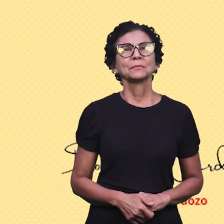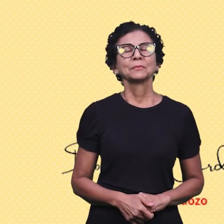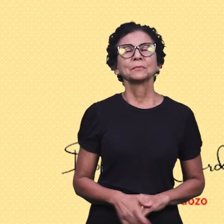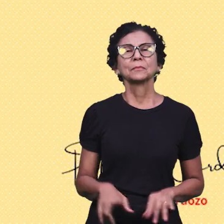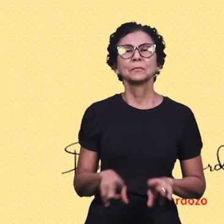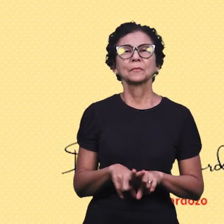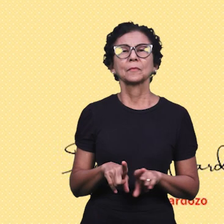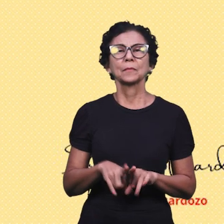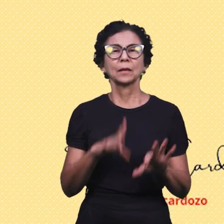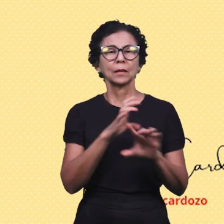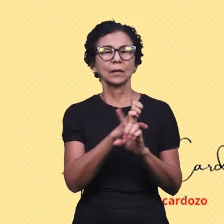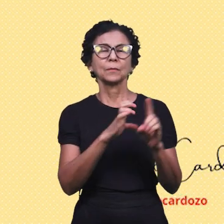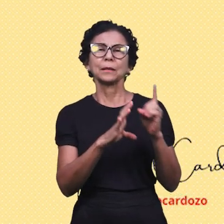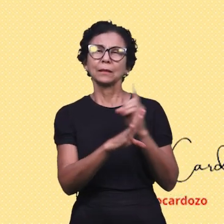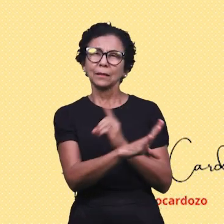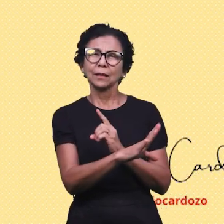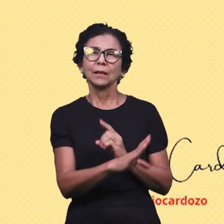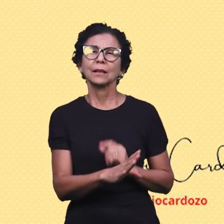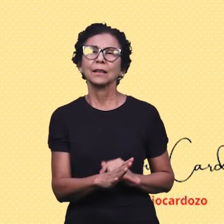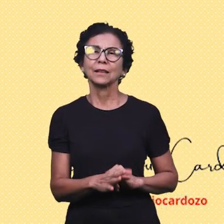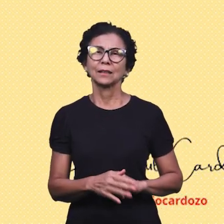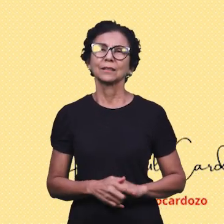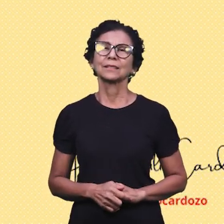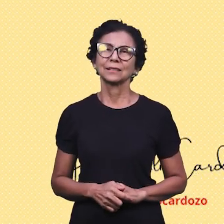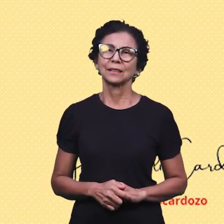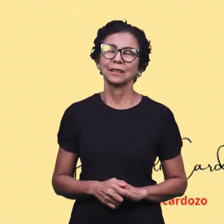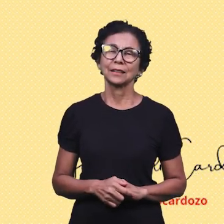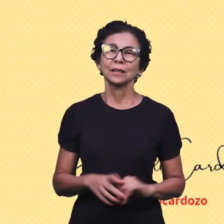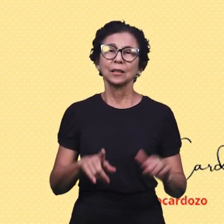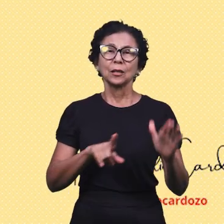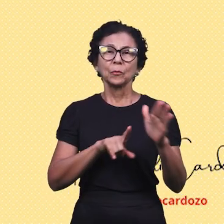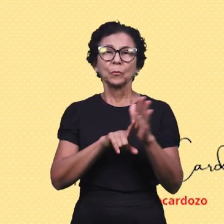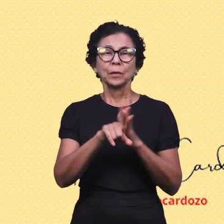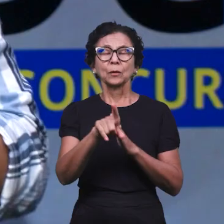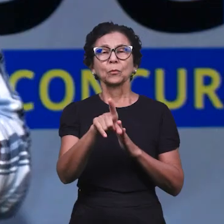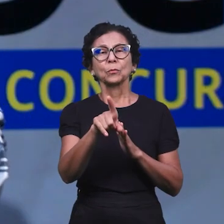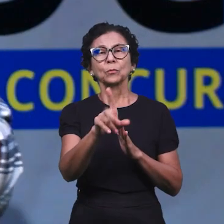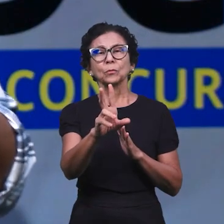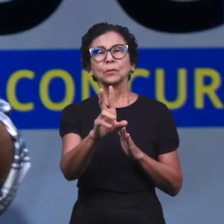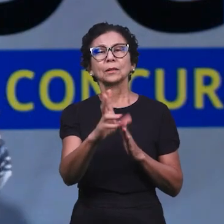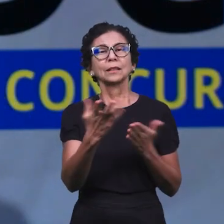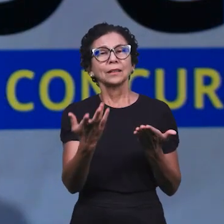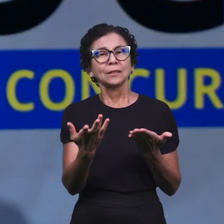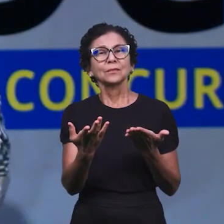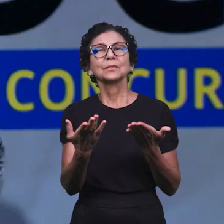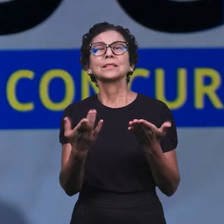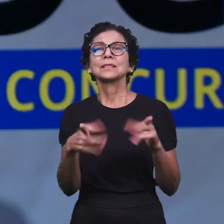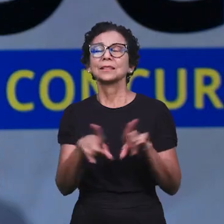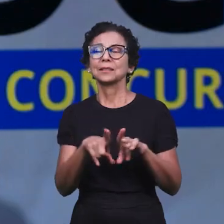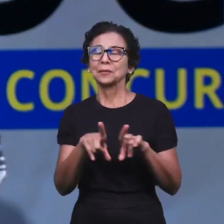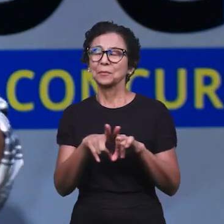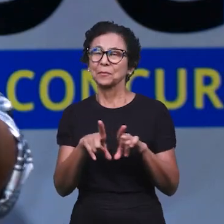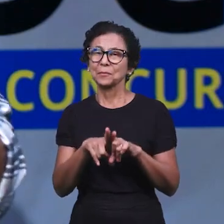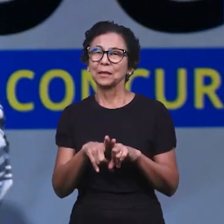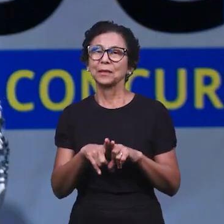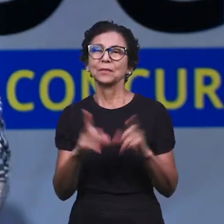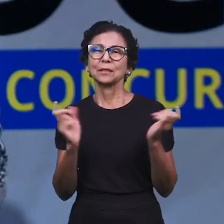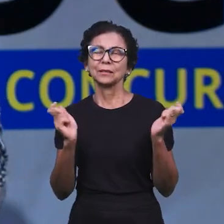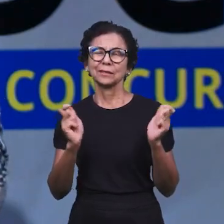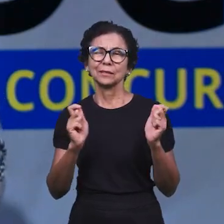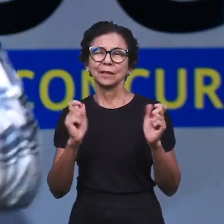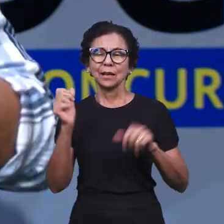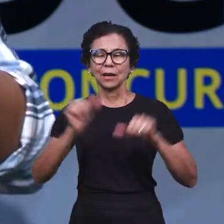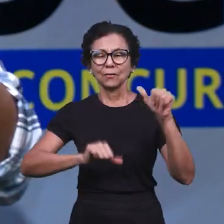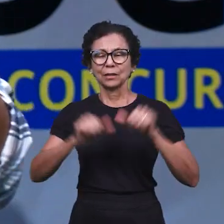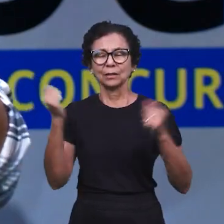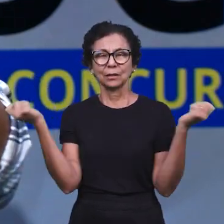Participe aí da escola bíblica dominical, até estudando as perguntas lá da escola bíblica, você também vai estar trabalhando também sua capacidade, às vezes,